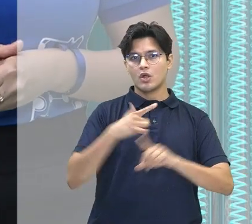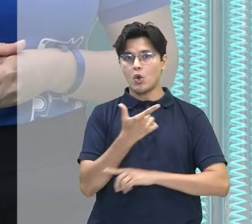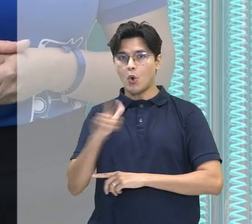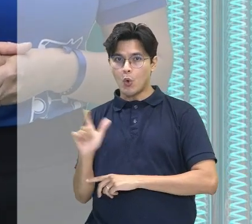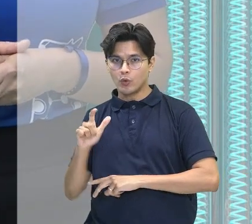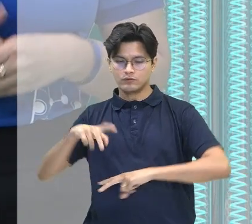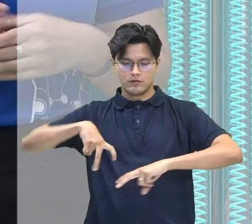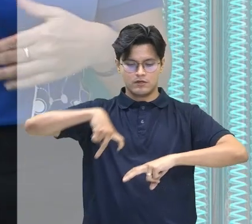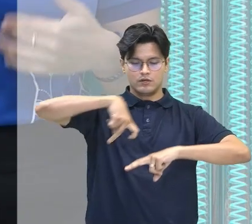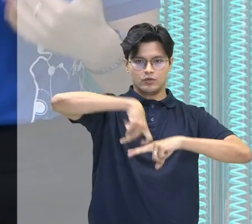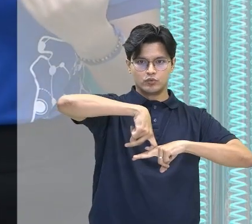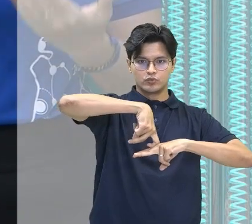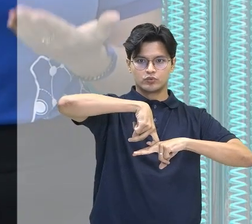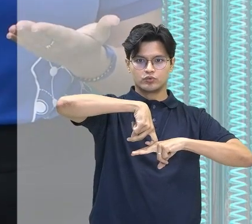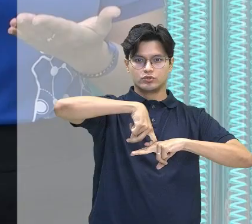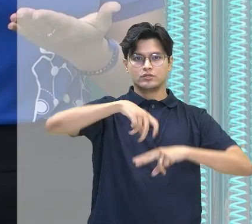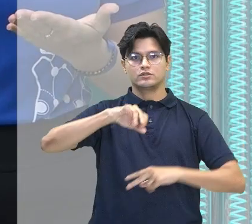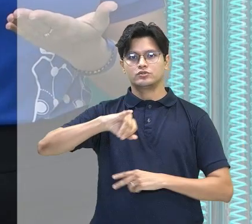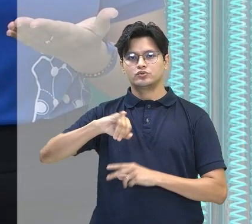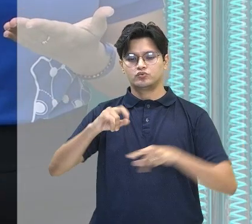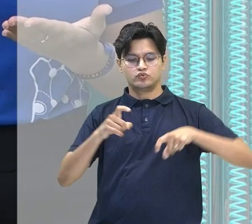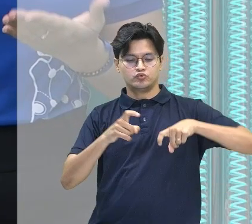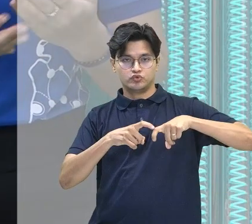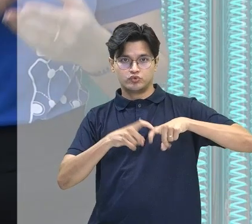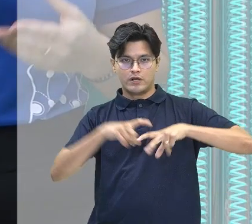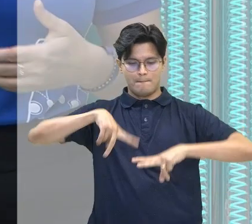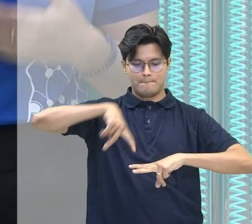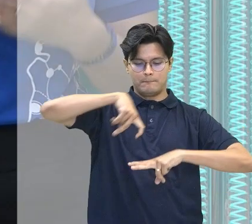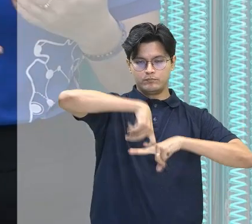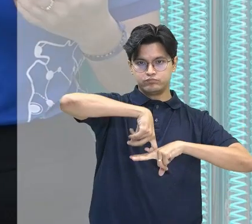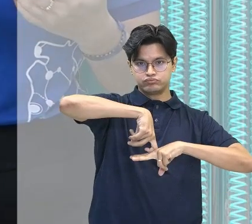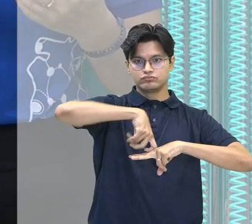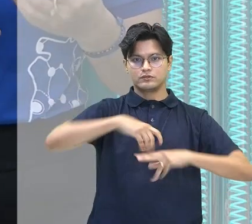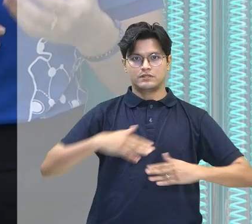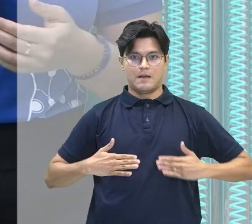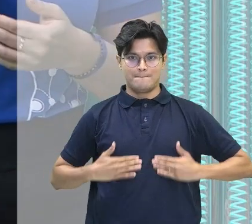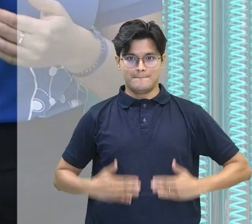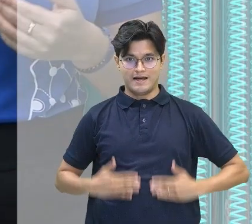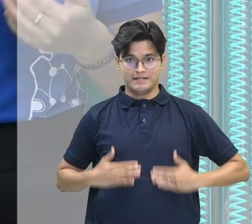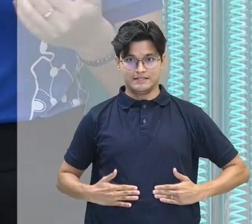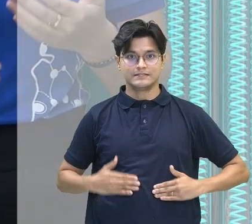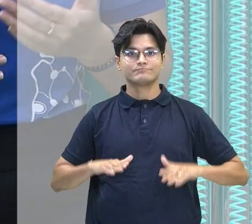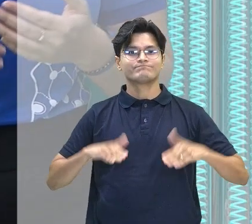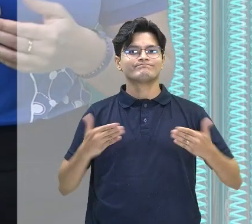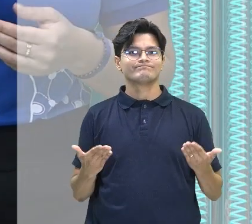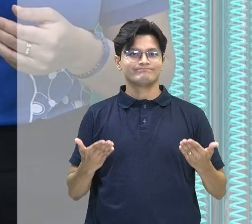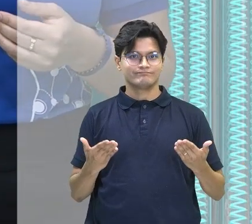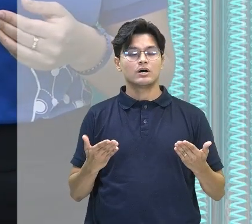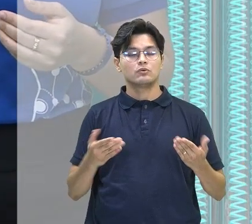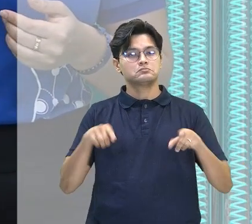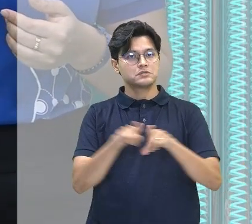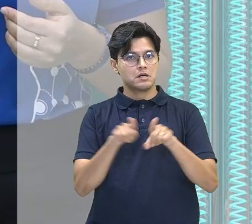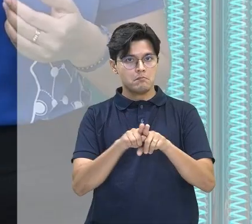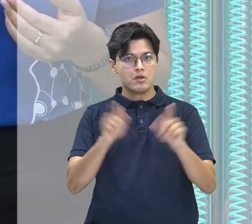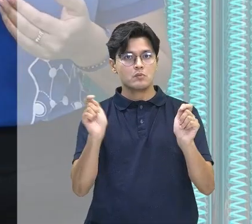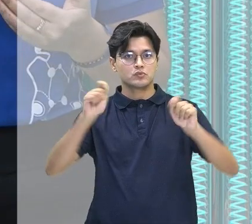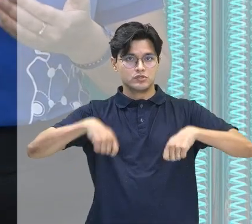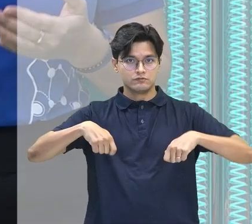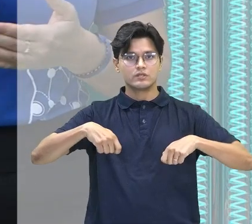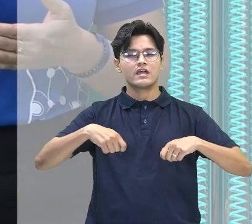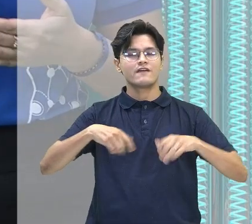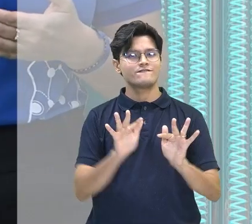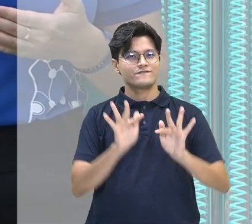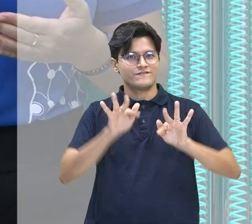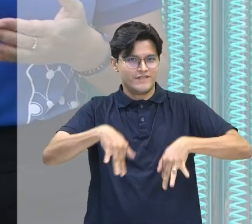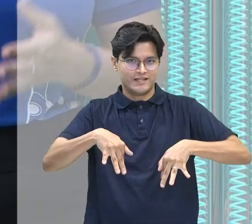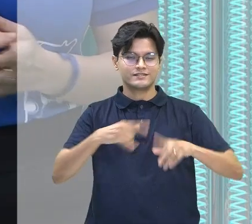joelho na barriga, que a partir dessa posição ele também pode fazer uma finalização, pode